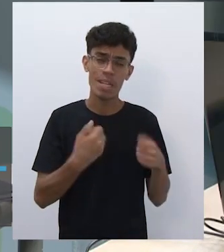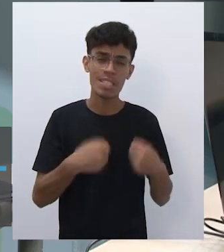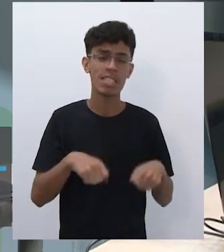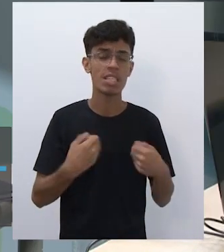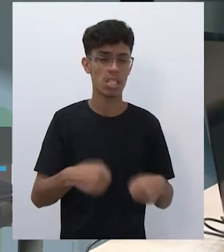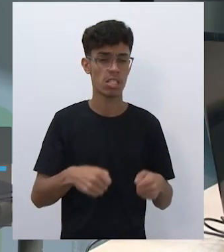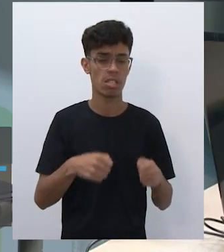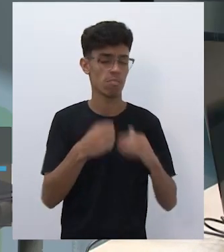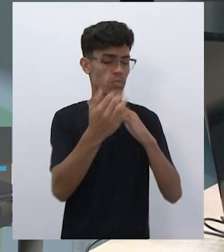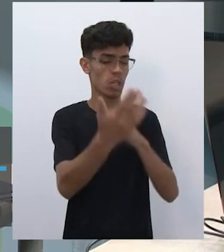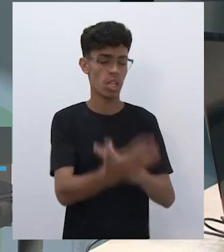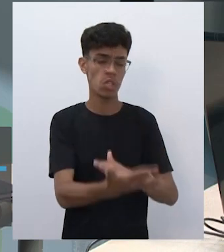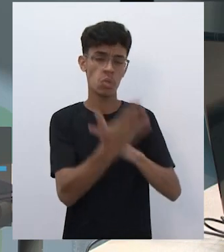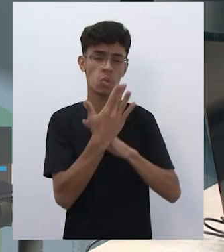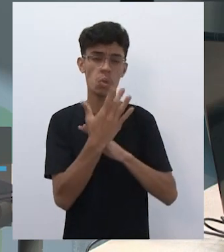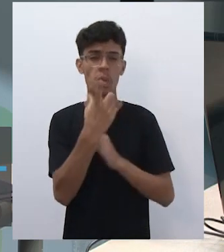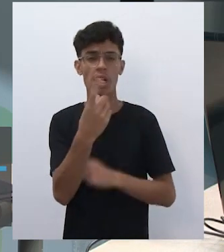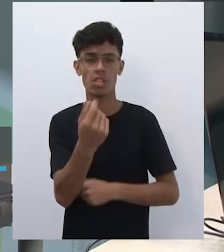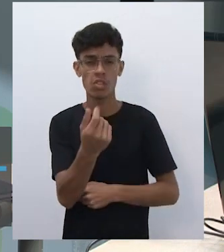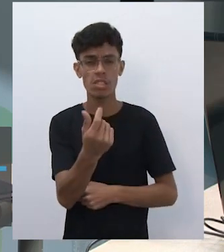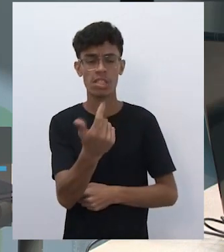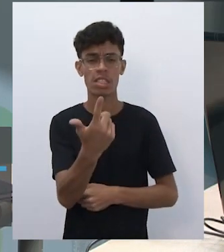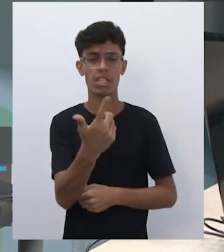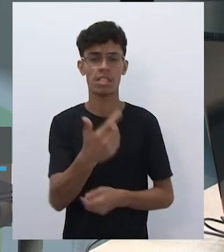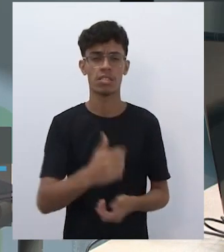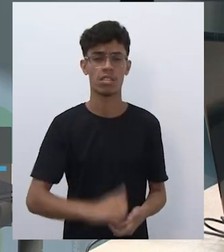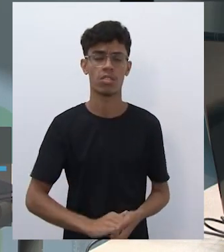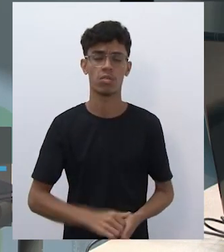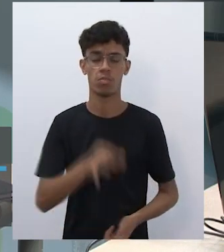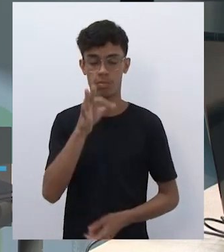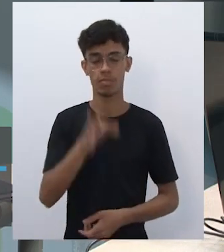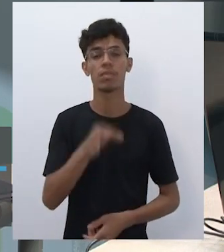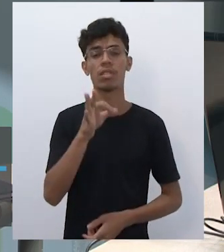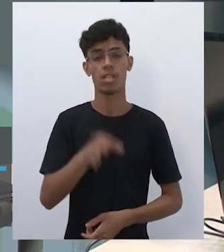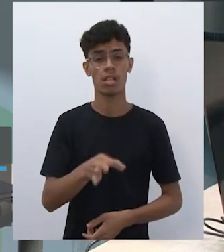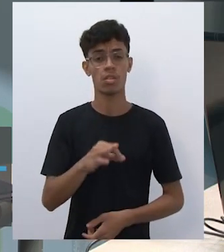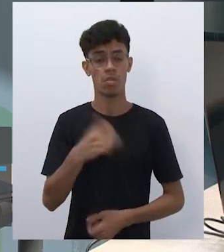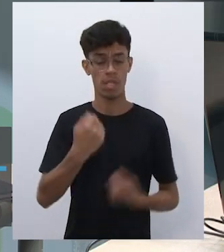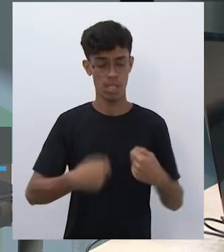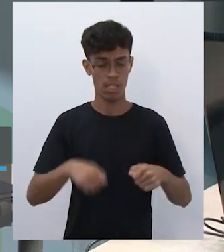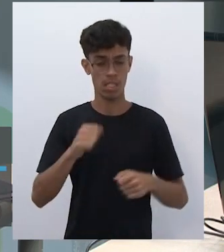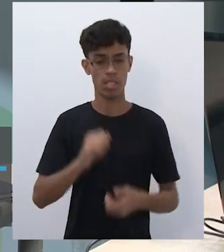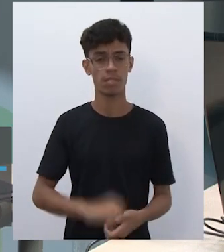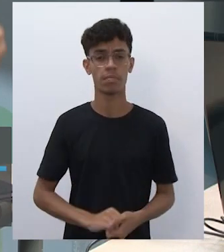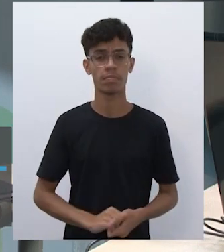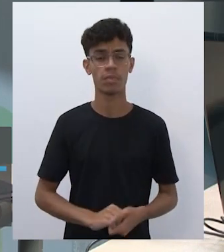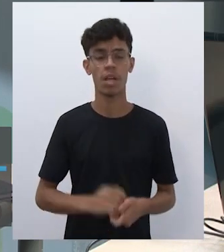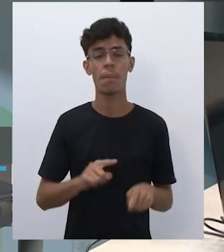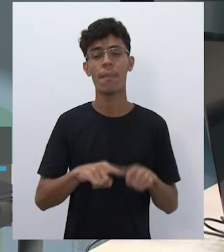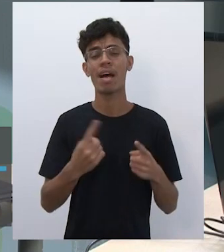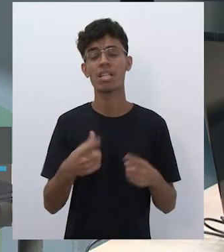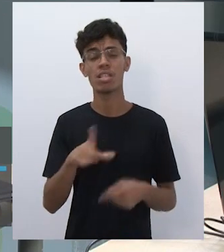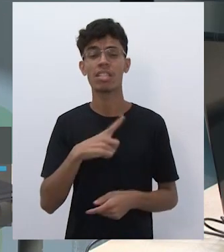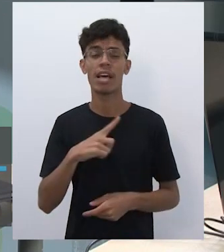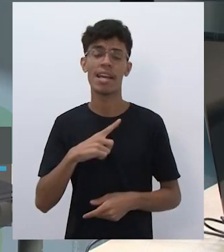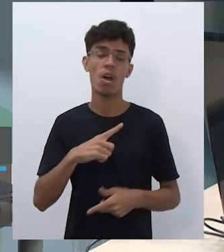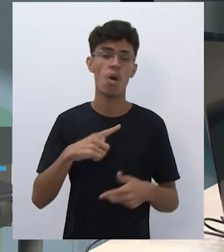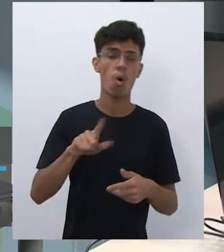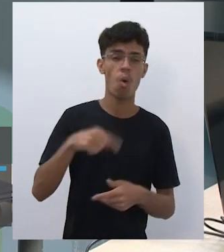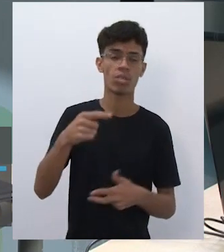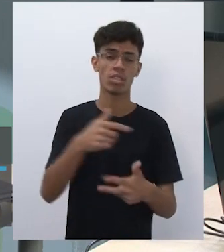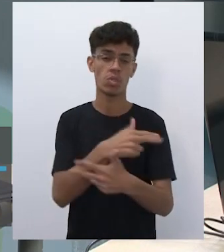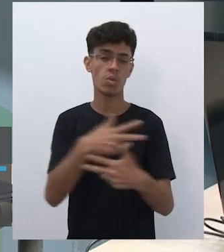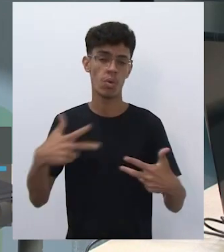de recursos, de dinheiro mesmo. Não é? E está certo, tem que ir atrás. Mas quais são as outras coisas que você consegue